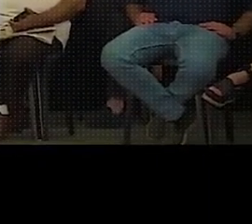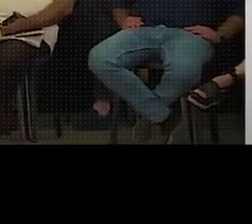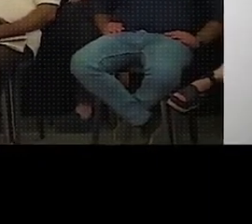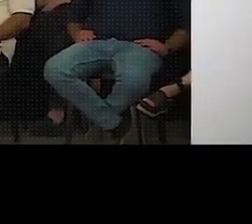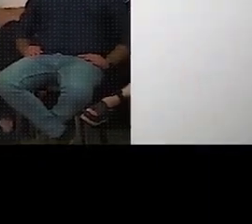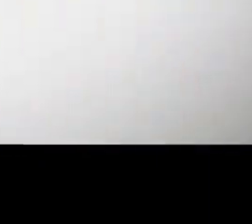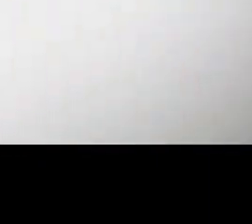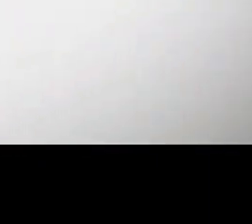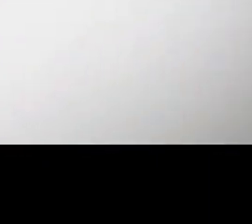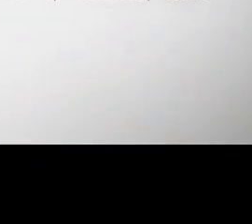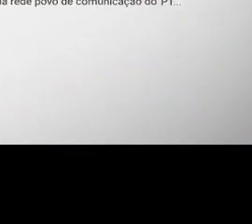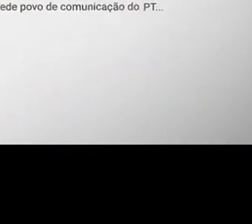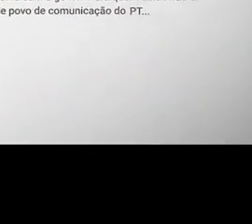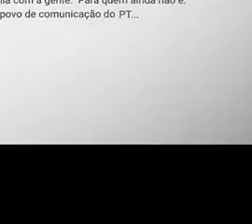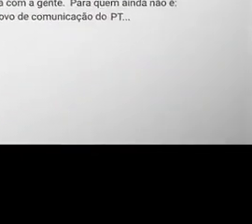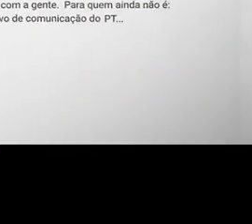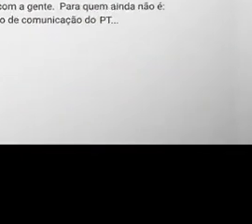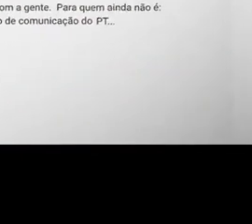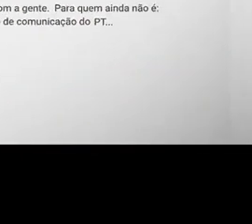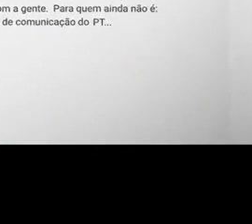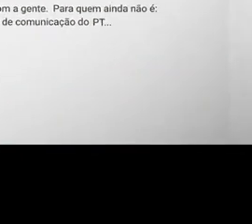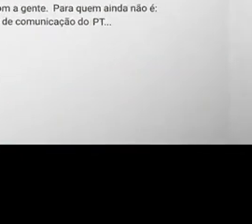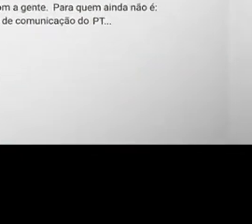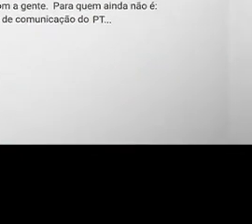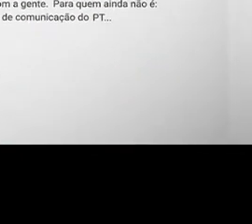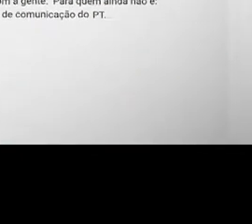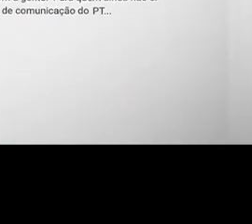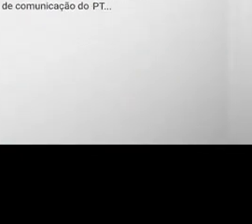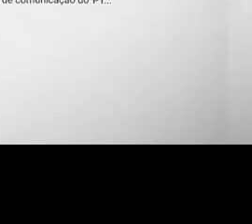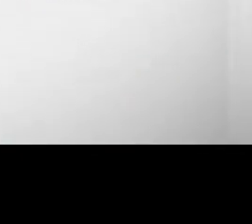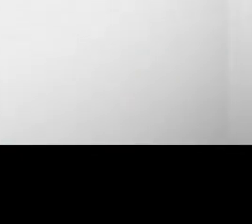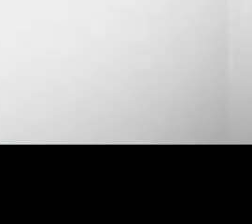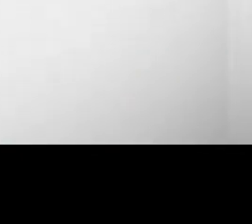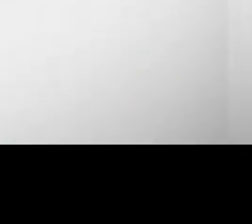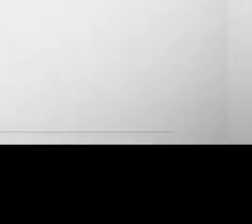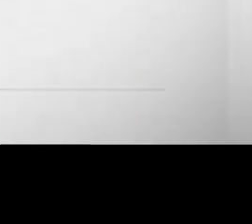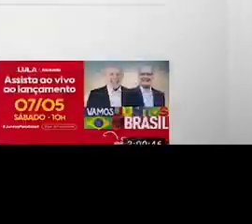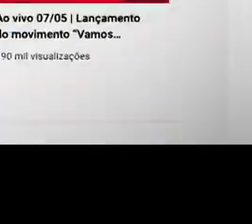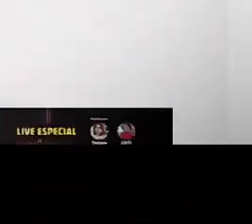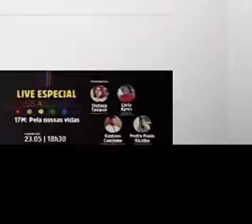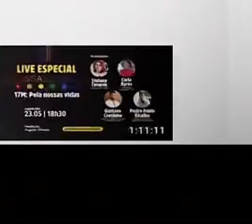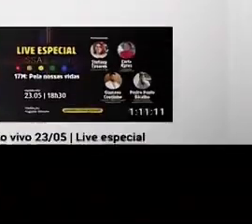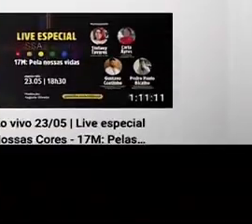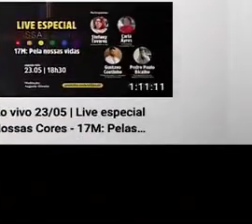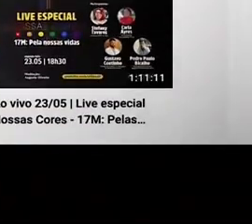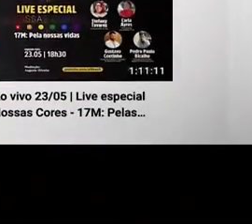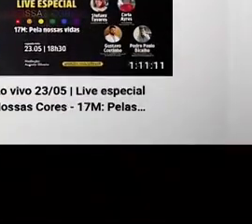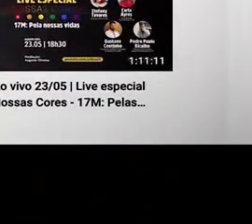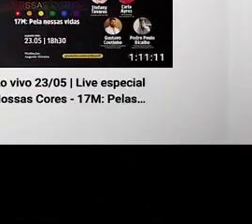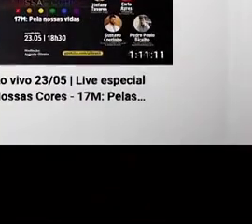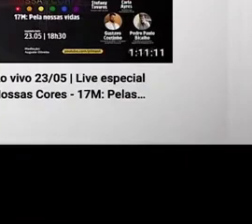a situação, a gente sempre toma partido da verdade.